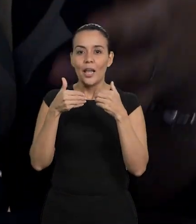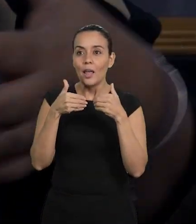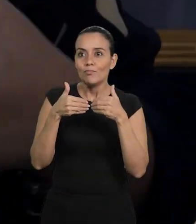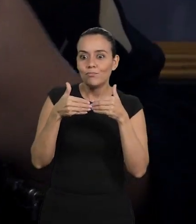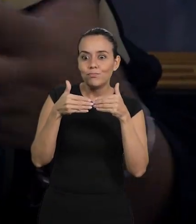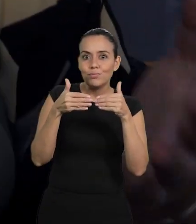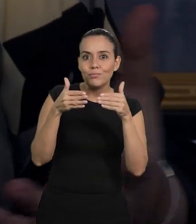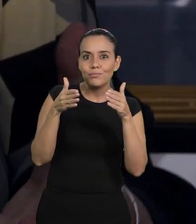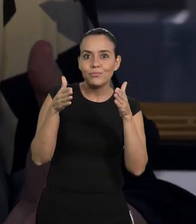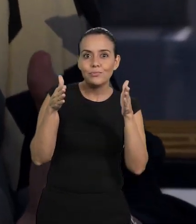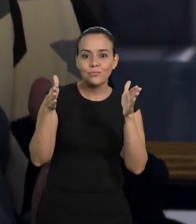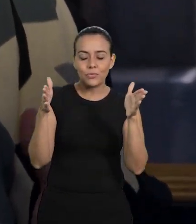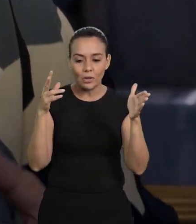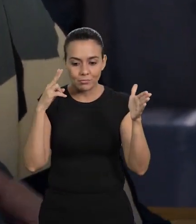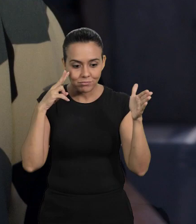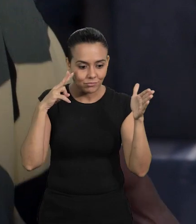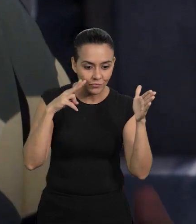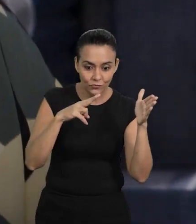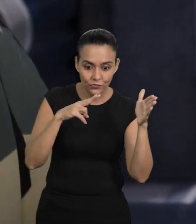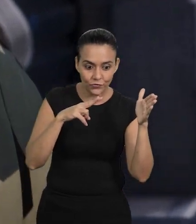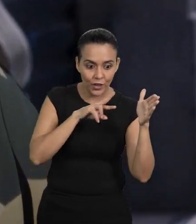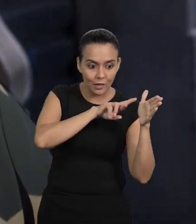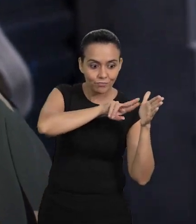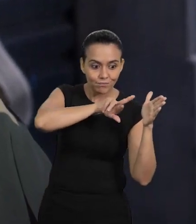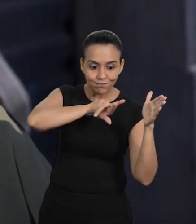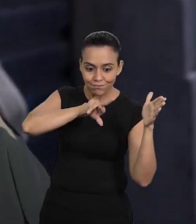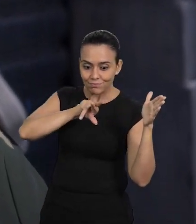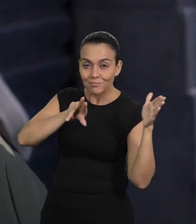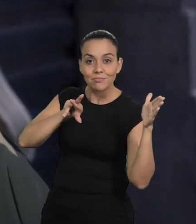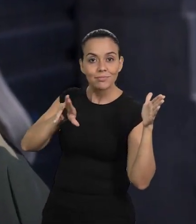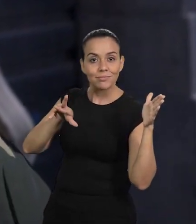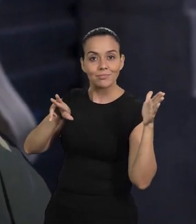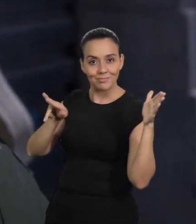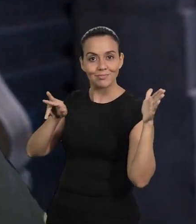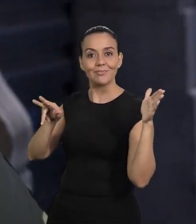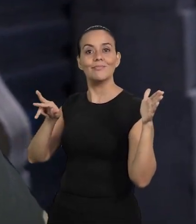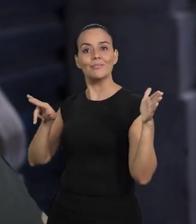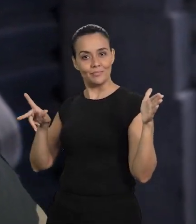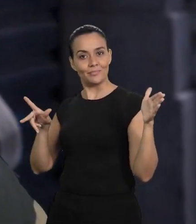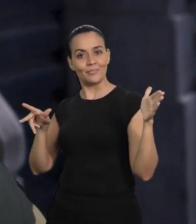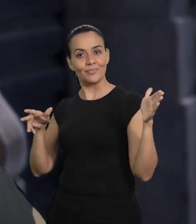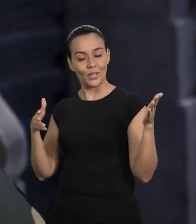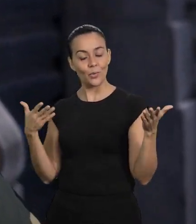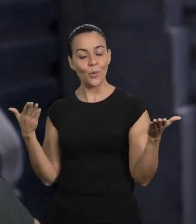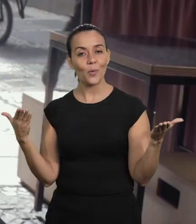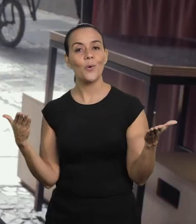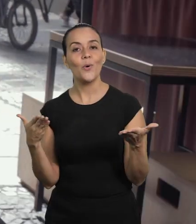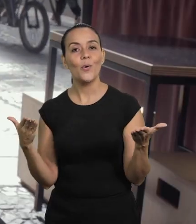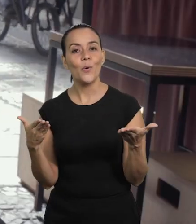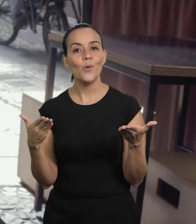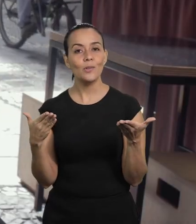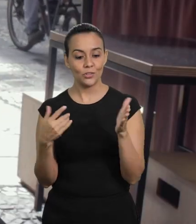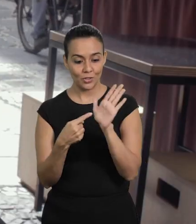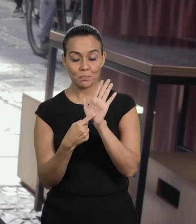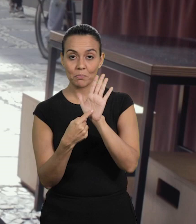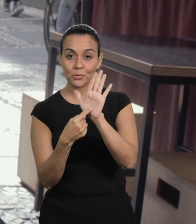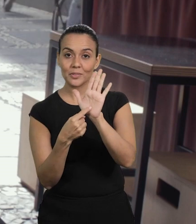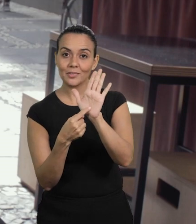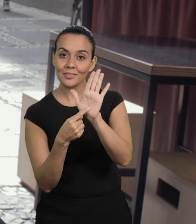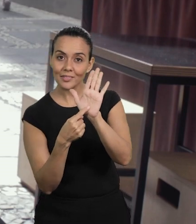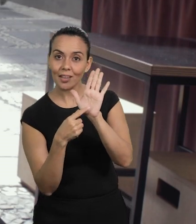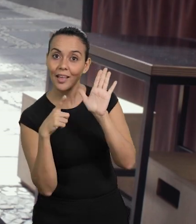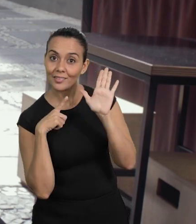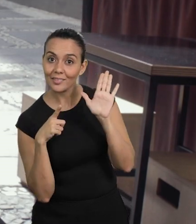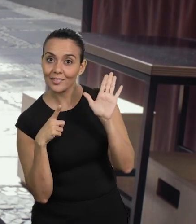para se desdobrar a partir dessa constatação que a gente tem no contemporâneo, né? Então, isso é fato. Num primeiro momento, tem o